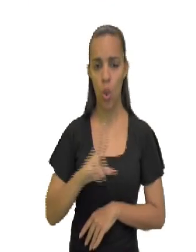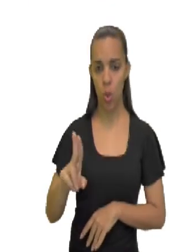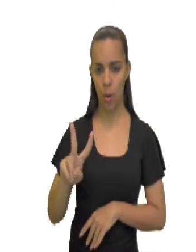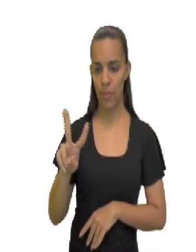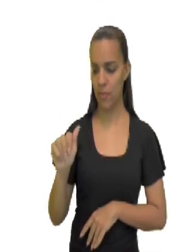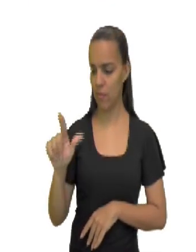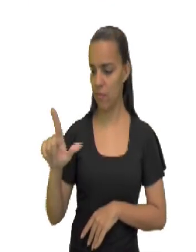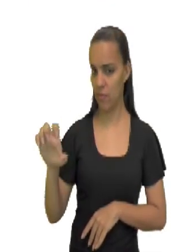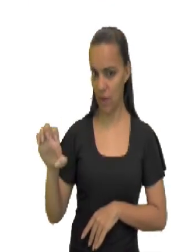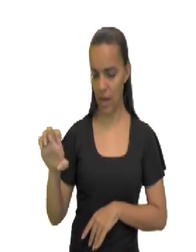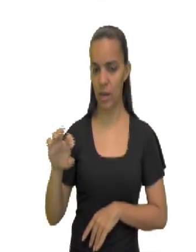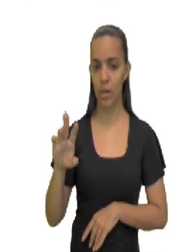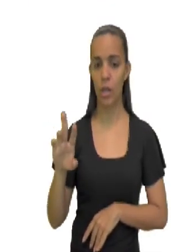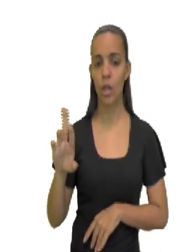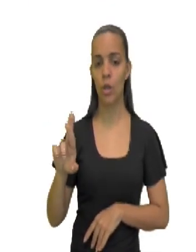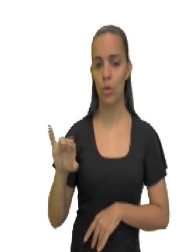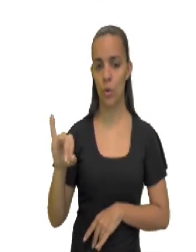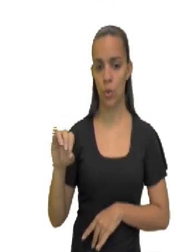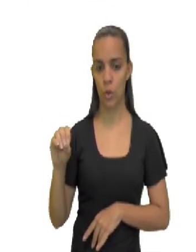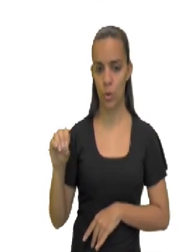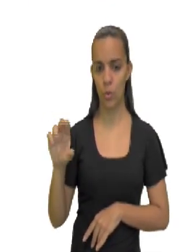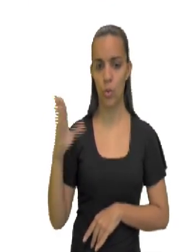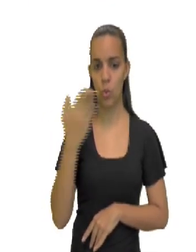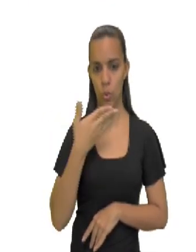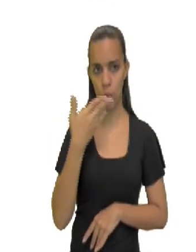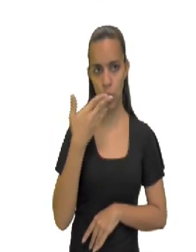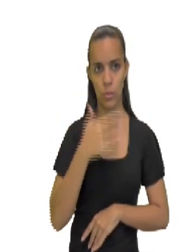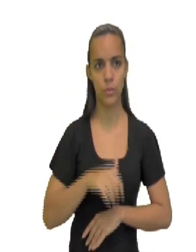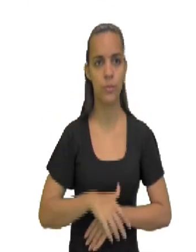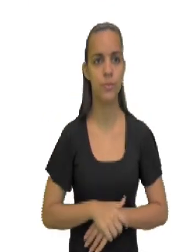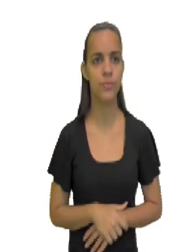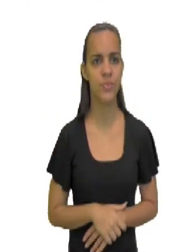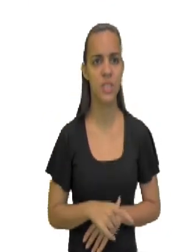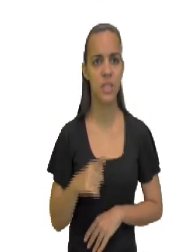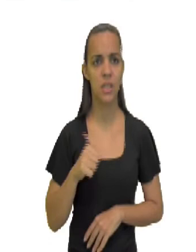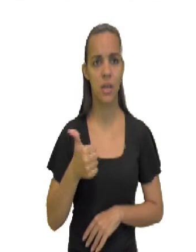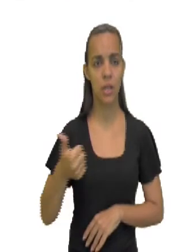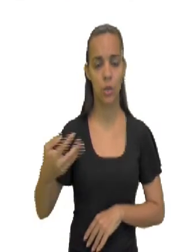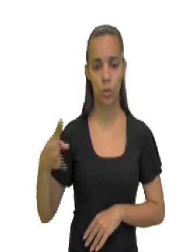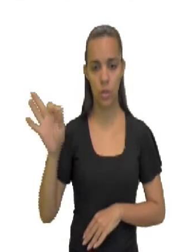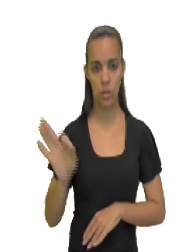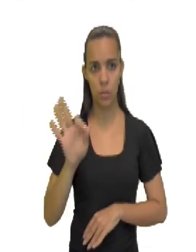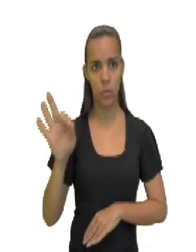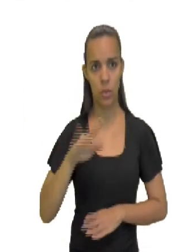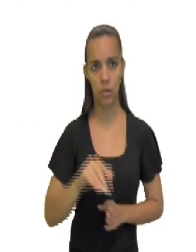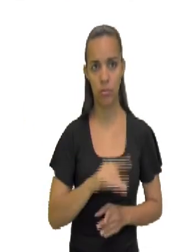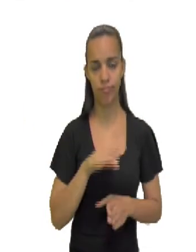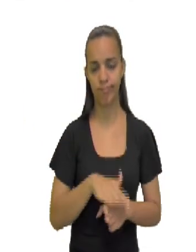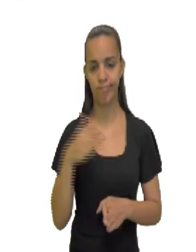e 14% ao Espírito Santo, abrangendo cerca de